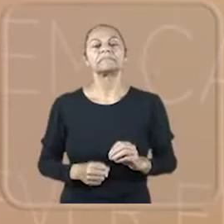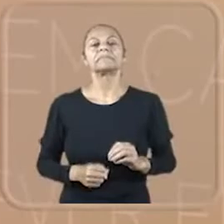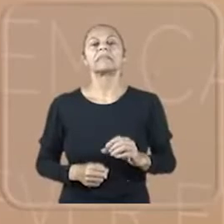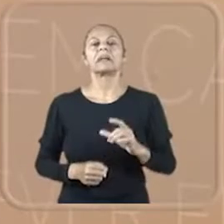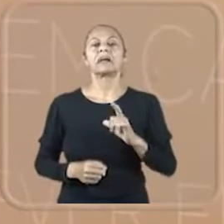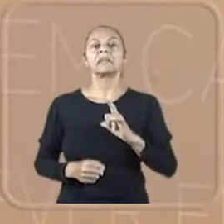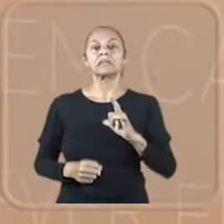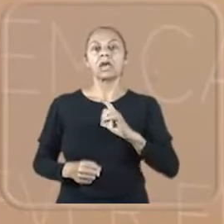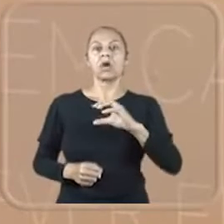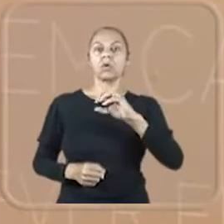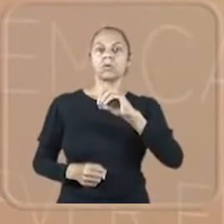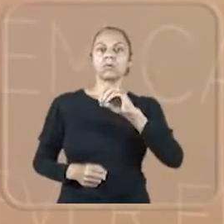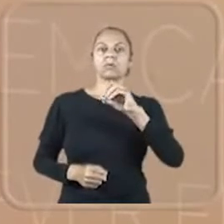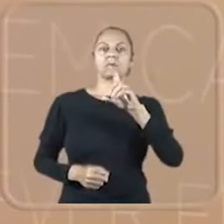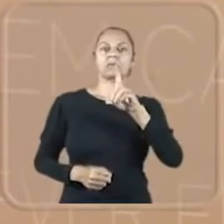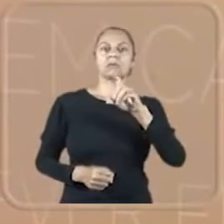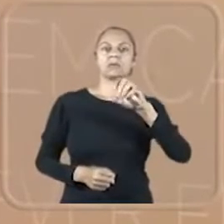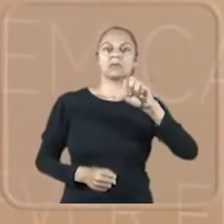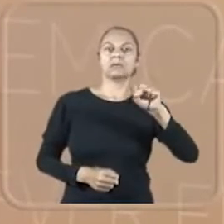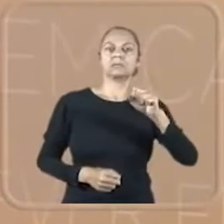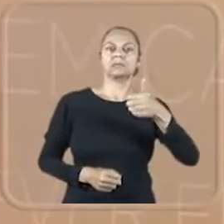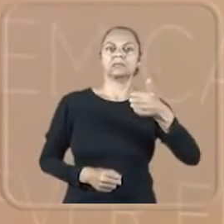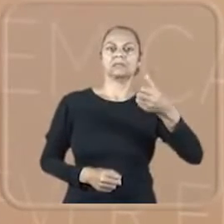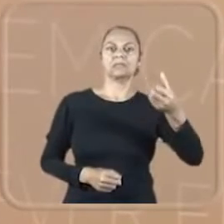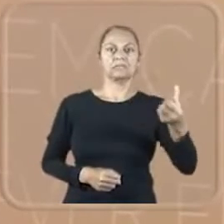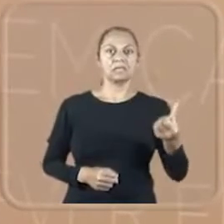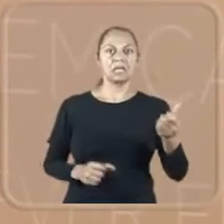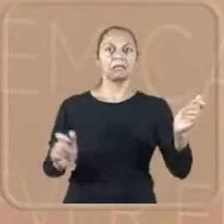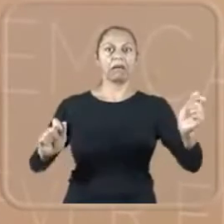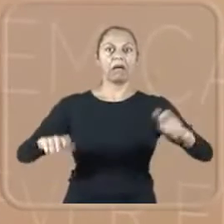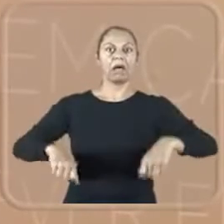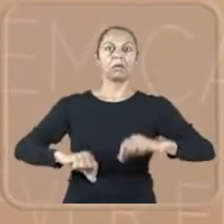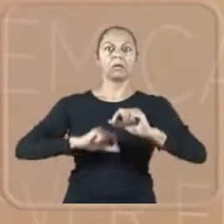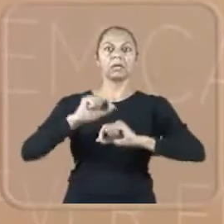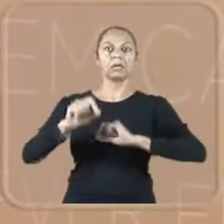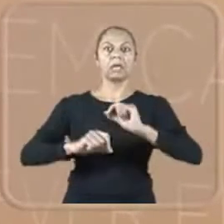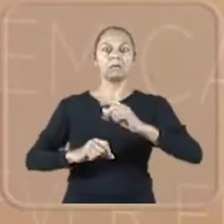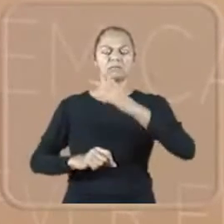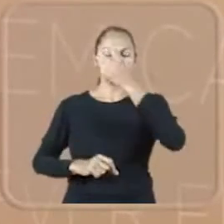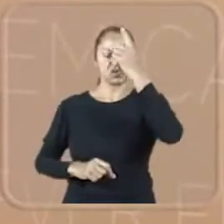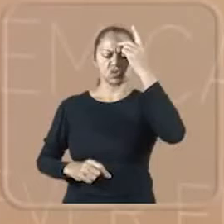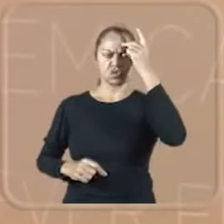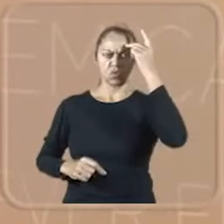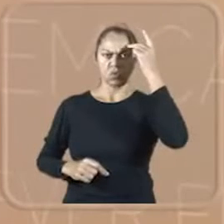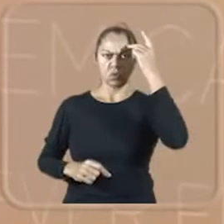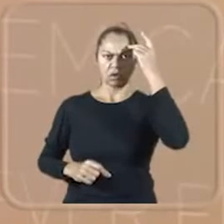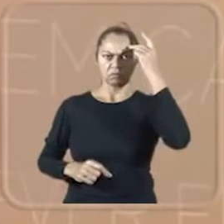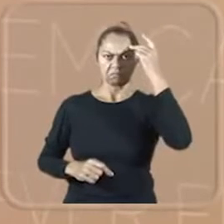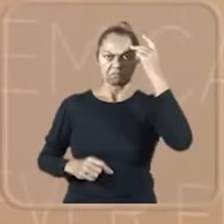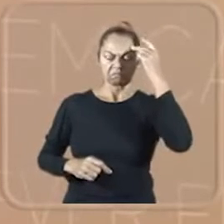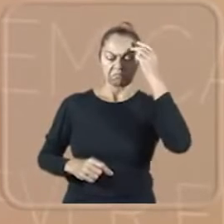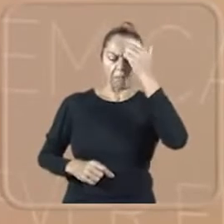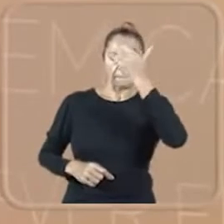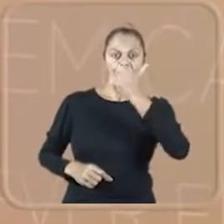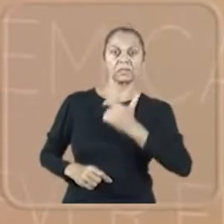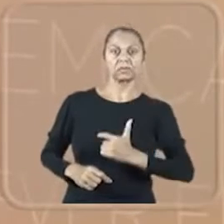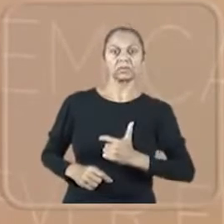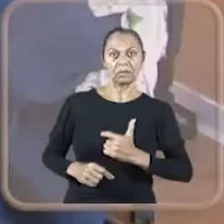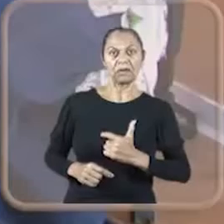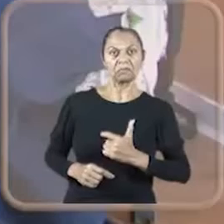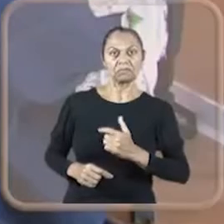Agenda 2030 da ONU, ODS 16. Então, poderia ser uma coisa pessoal para ser usado